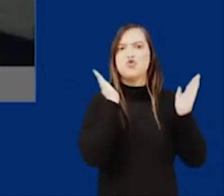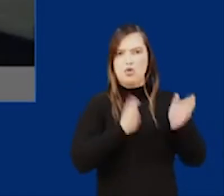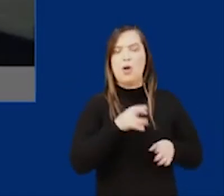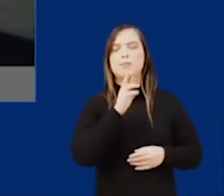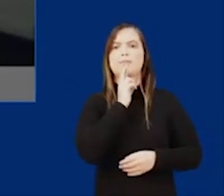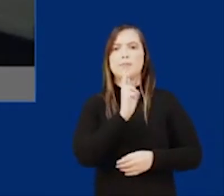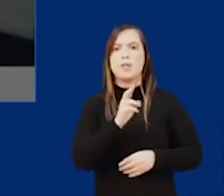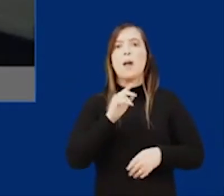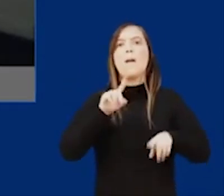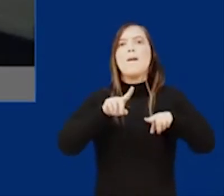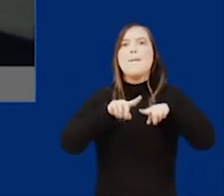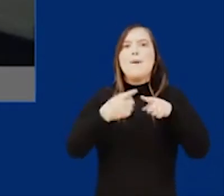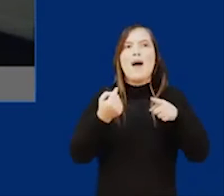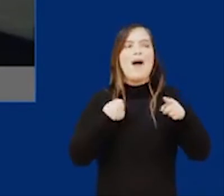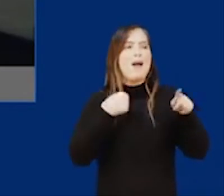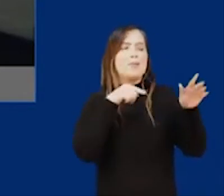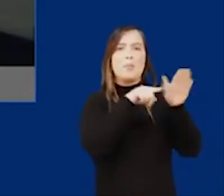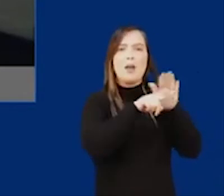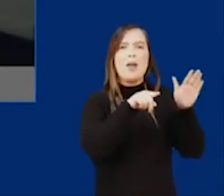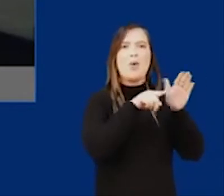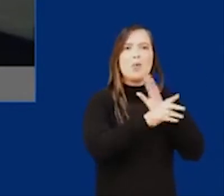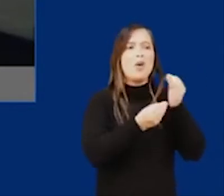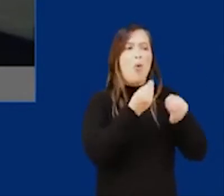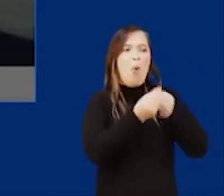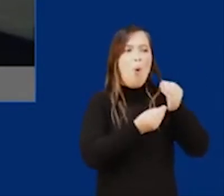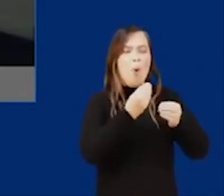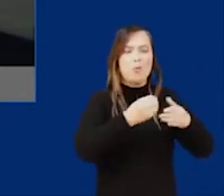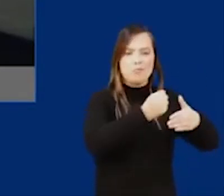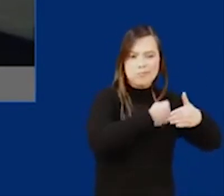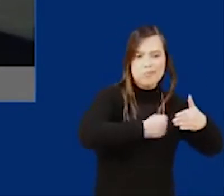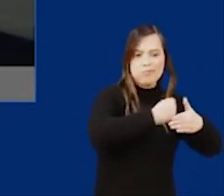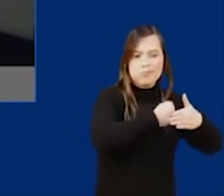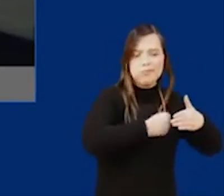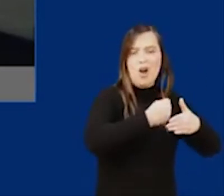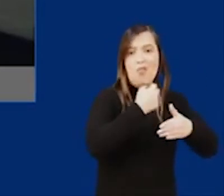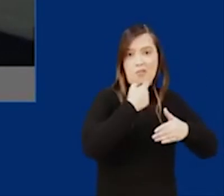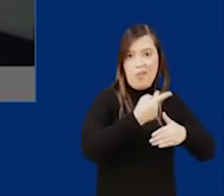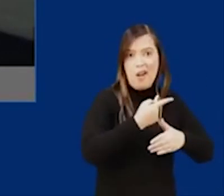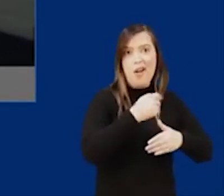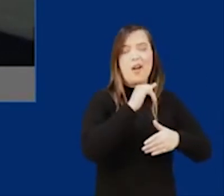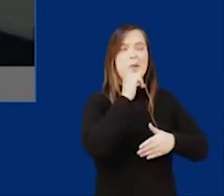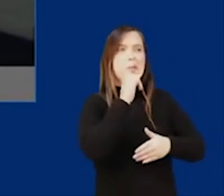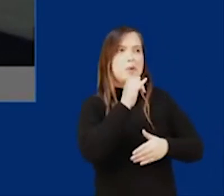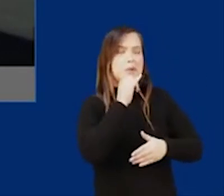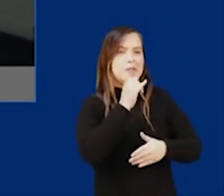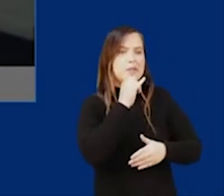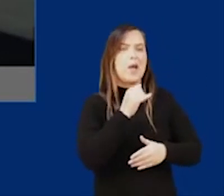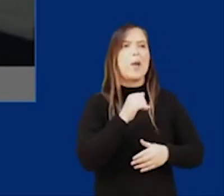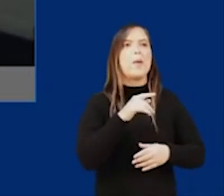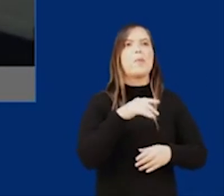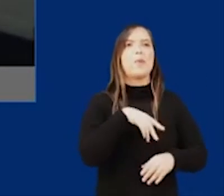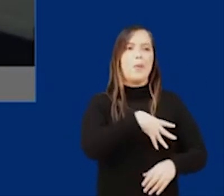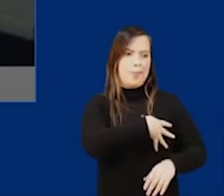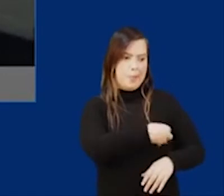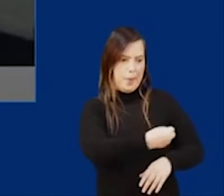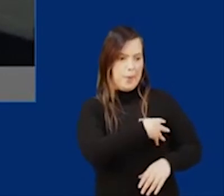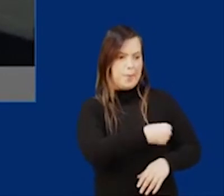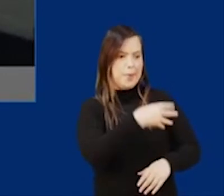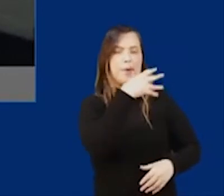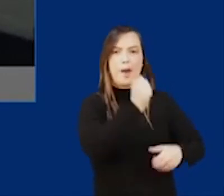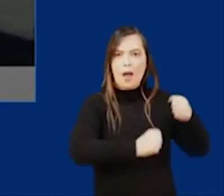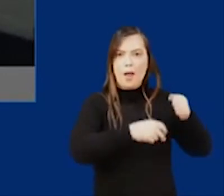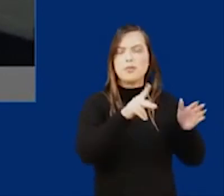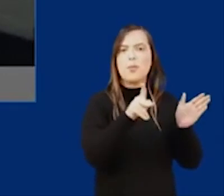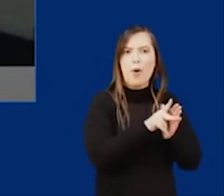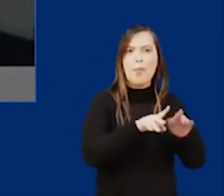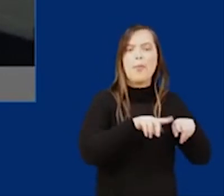tem uma pergunta sobre as fórmulas, né, a gente fala da amamentação, do leite materno, né, mas a gente também